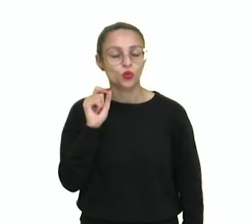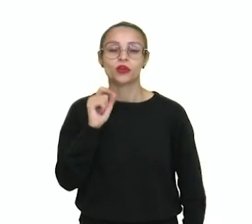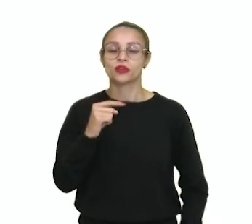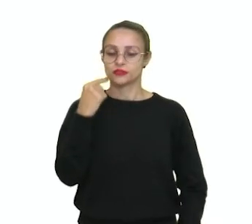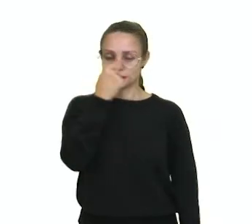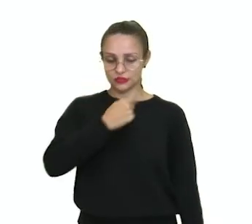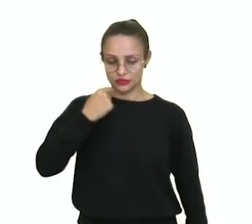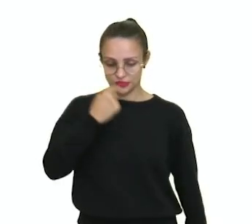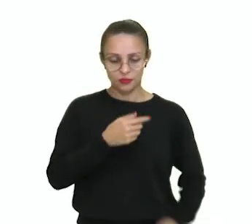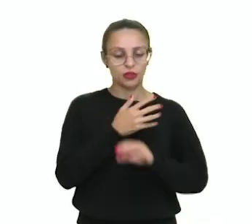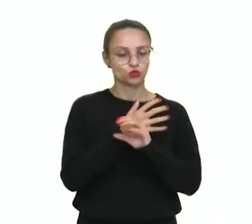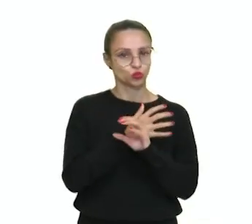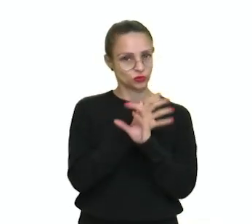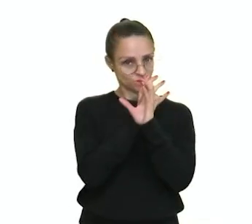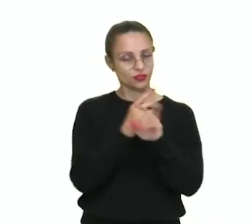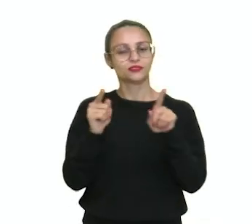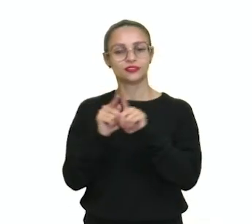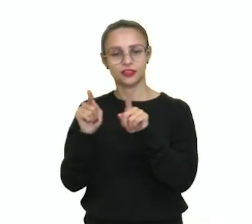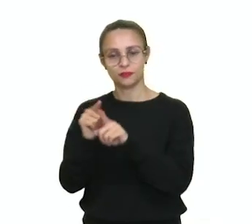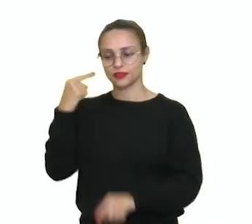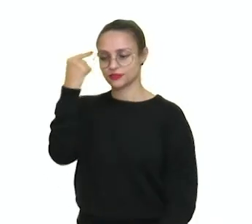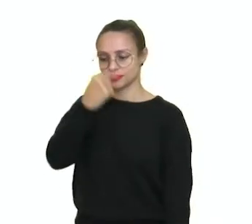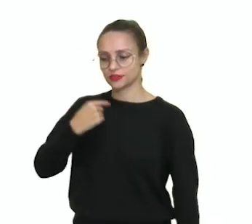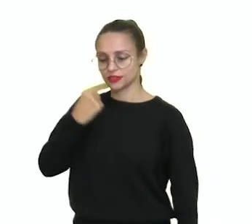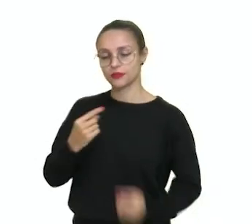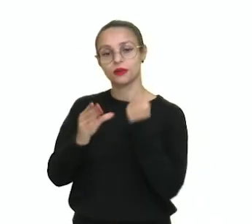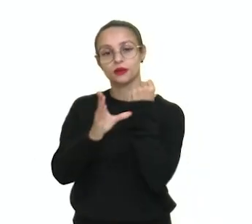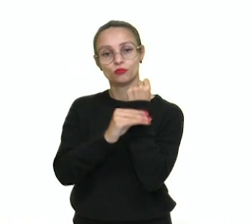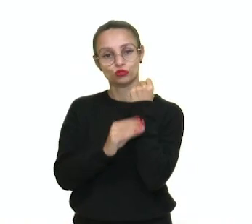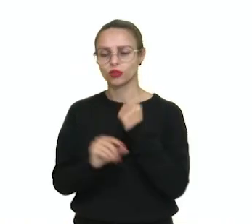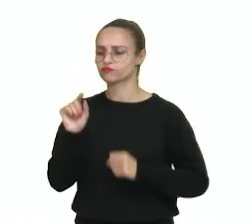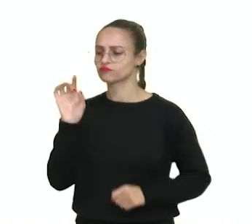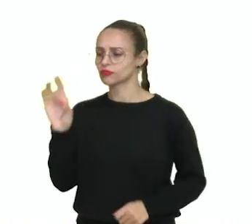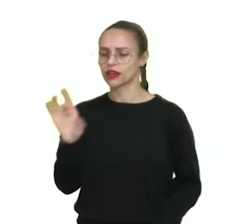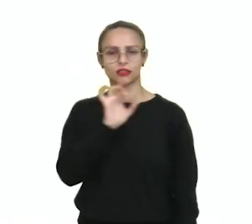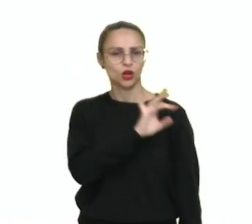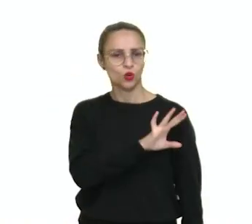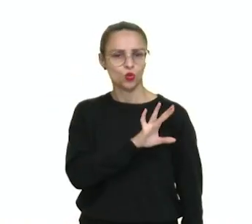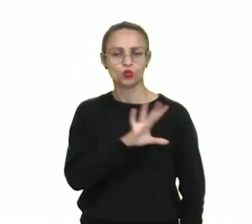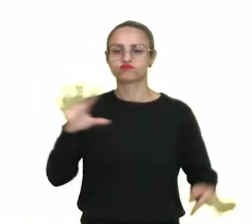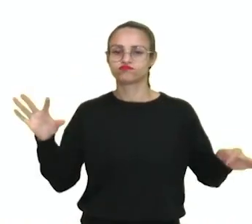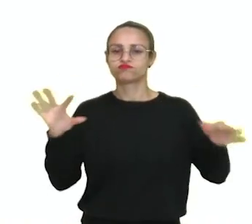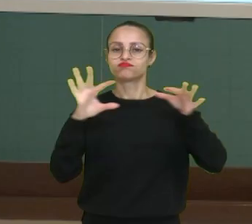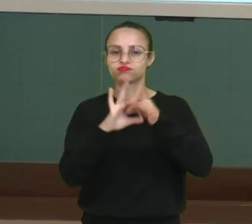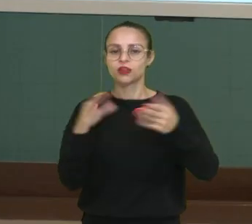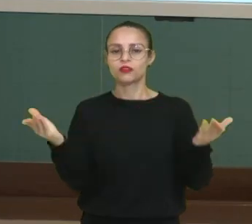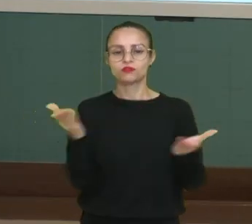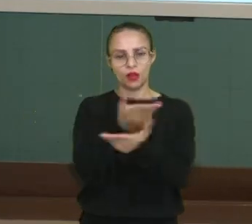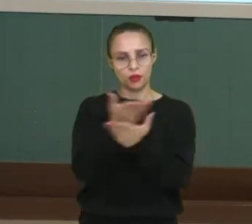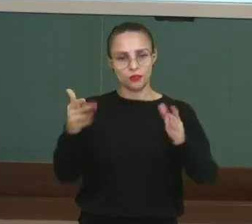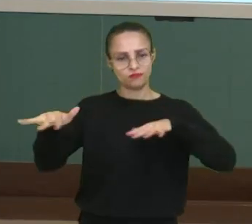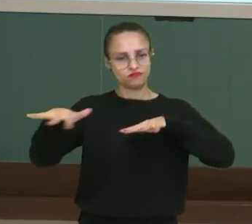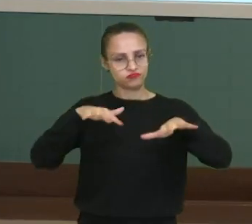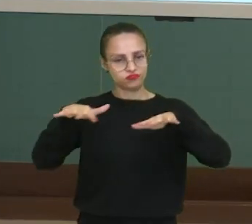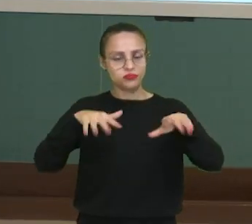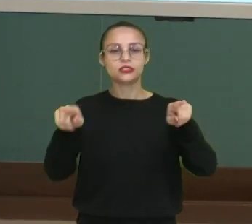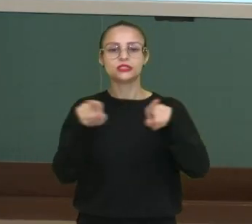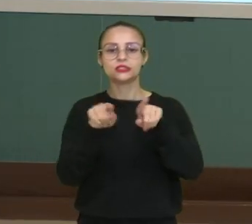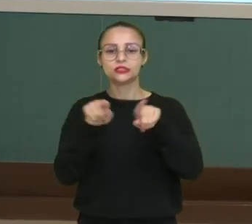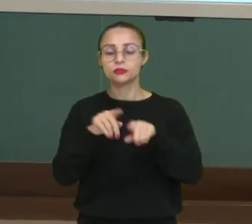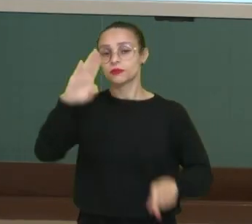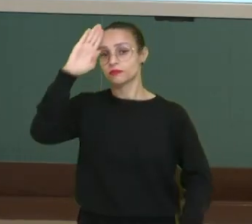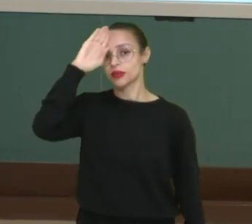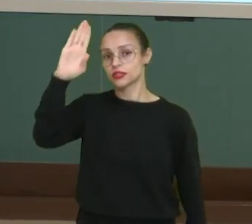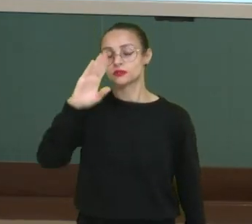esquelético, mas também a importância do sistema muscular. Cada um com as suas partes, mas também trabalhando em conjunto. As